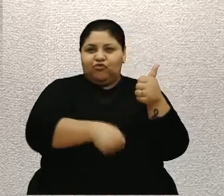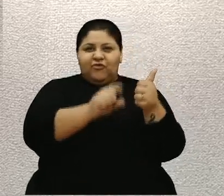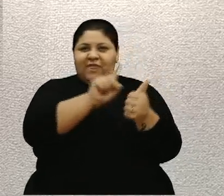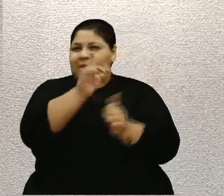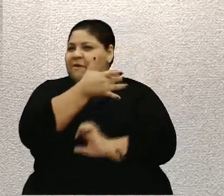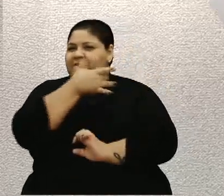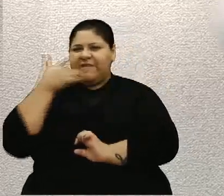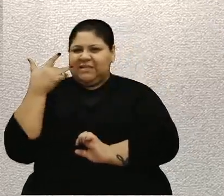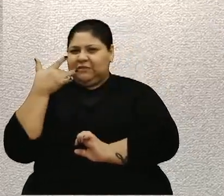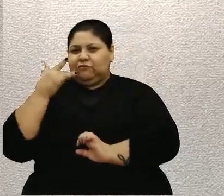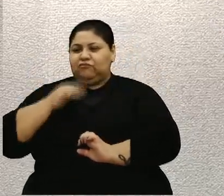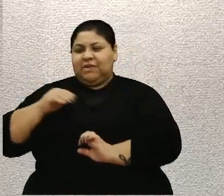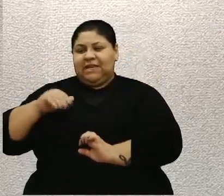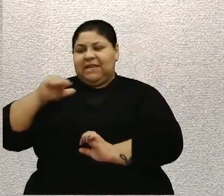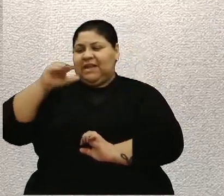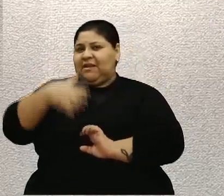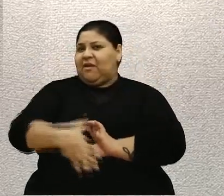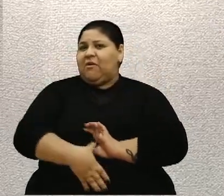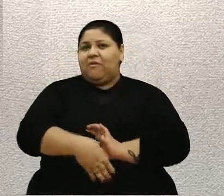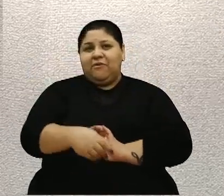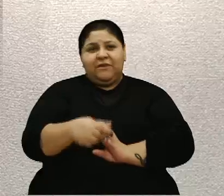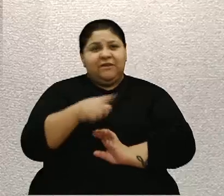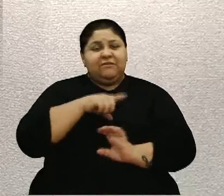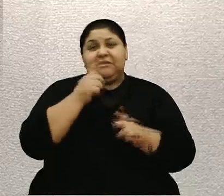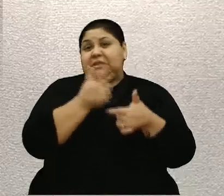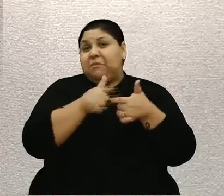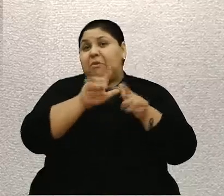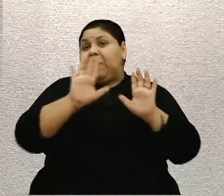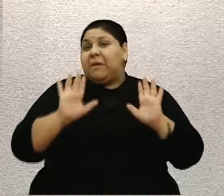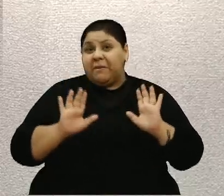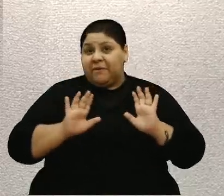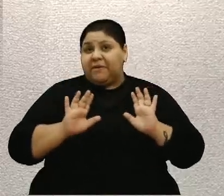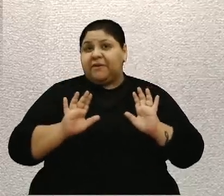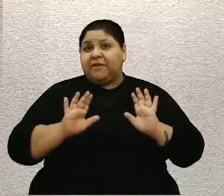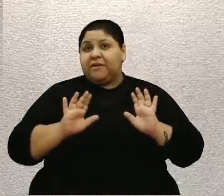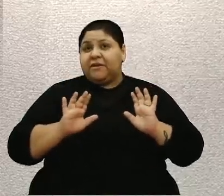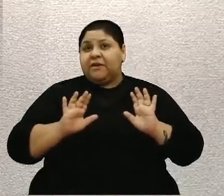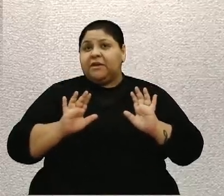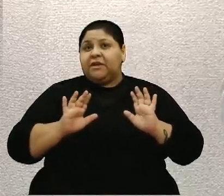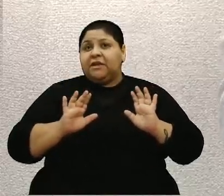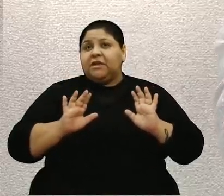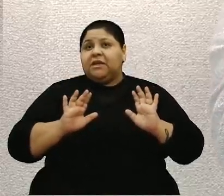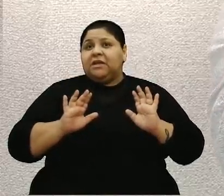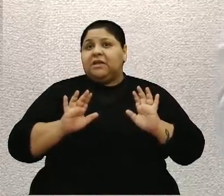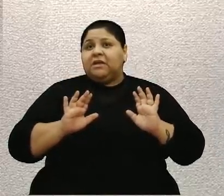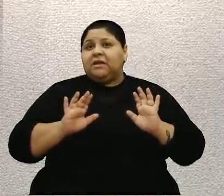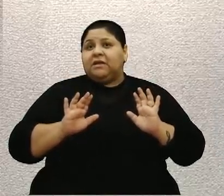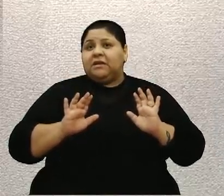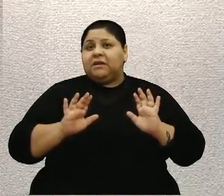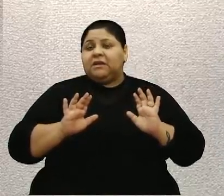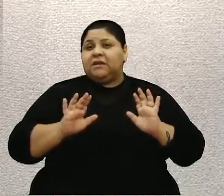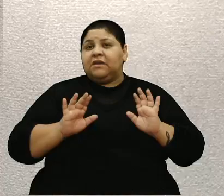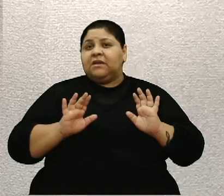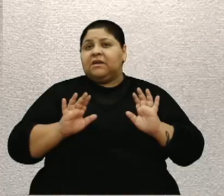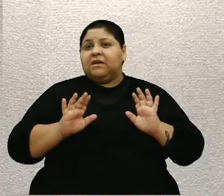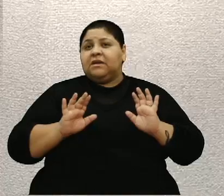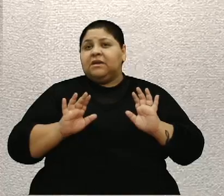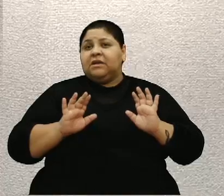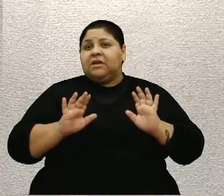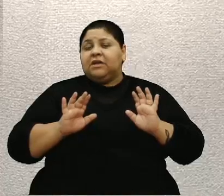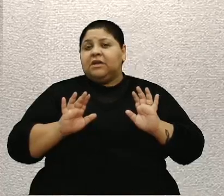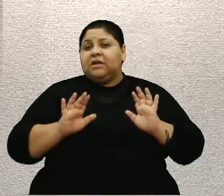um filho sem problema nenhum. Vamos dizer assim, não sei como é que a gente fala, né? Mas sem